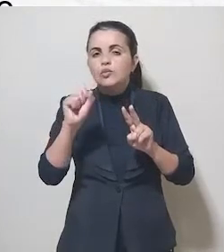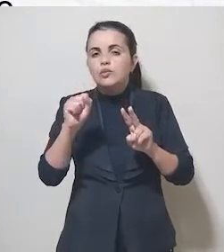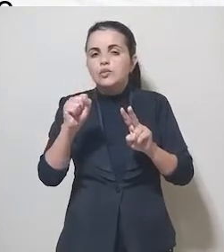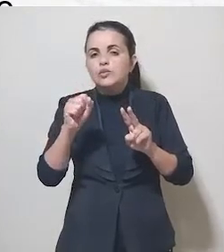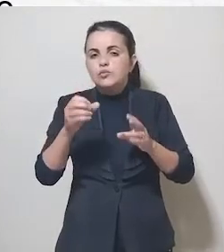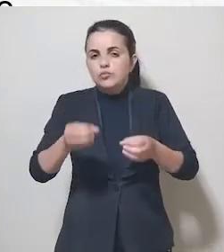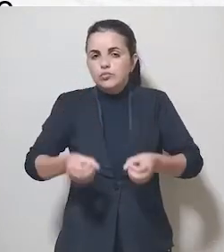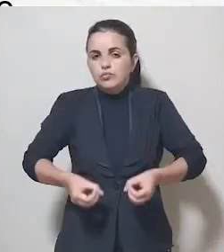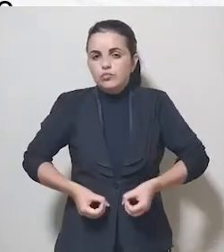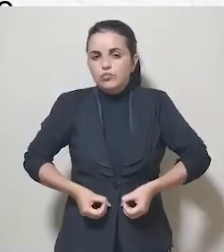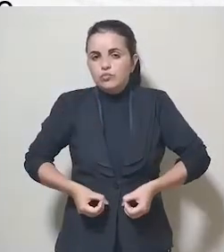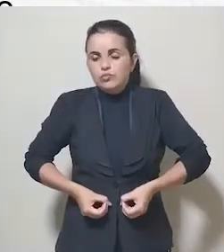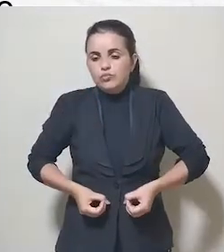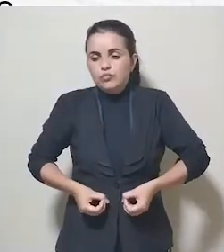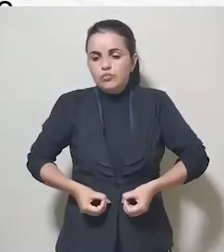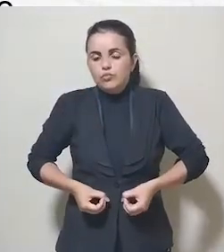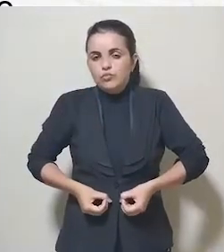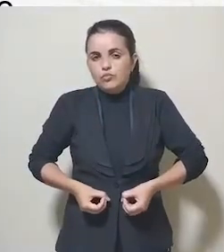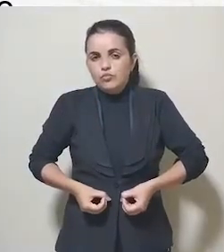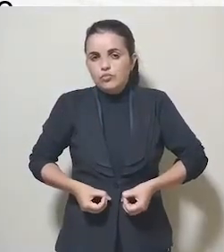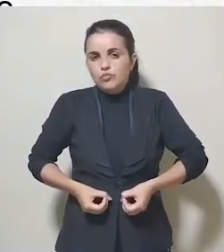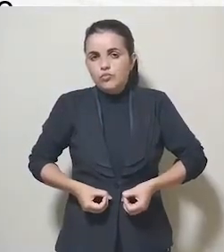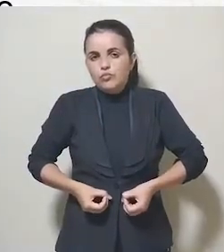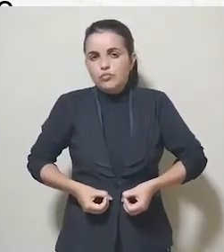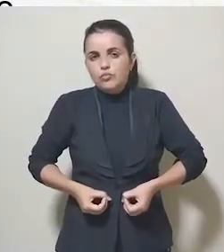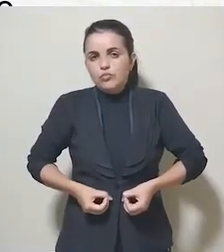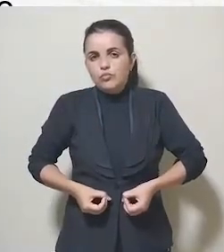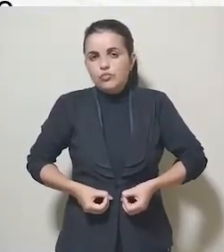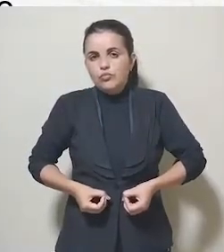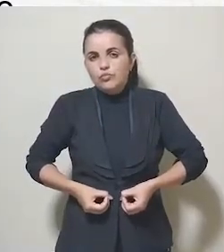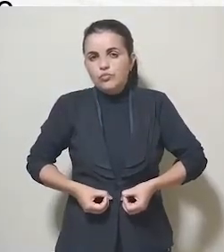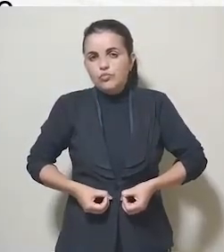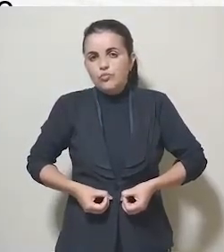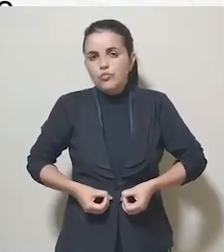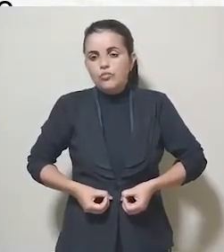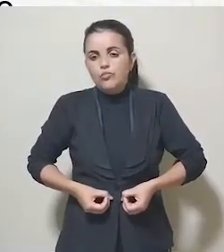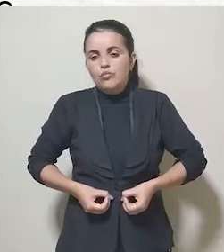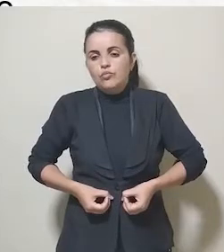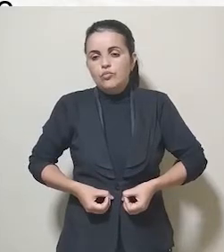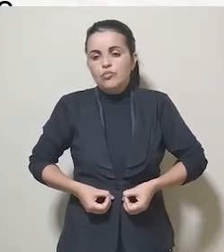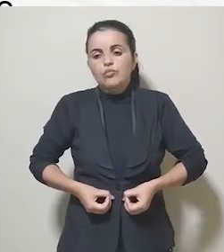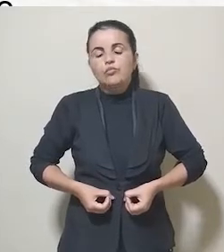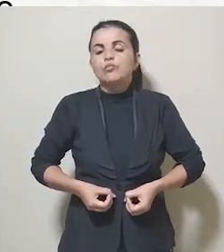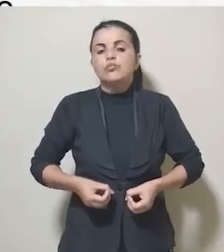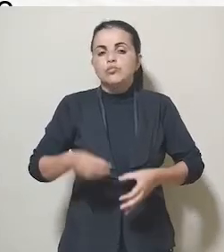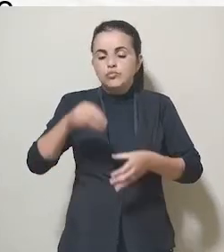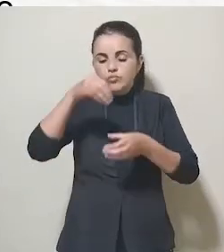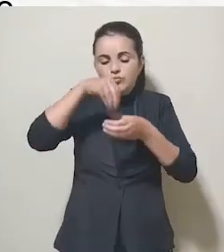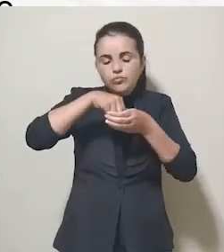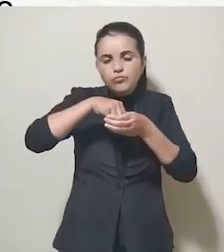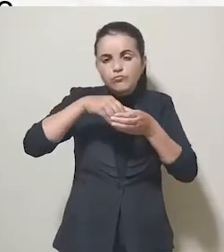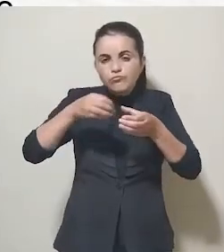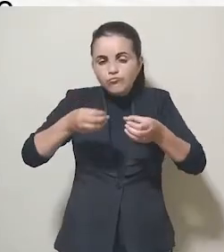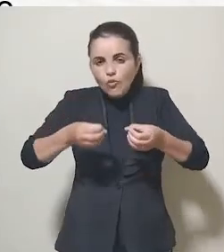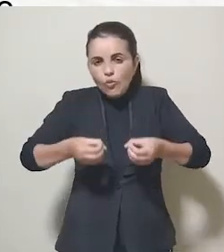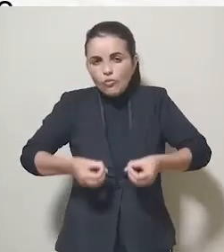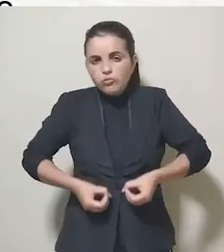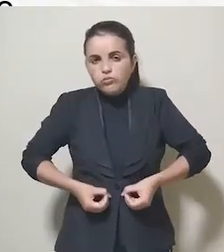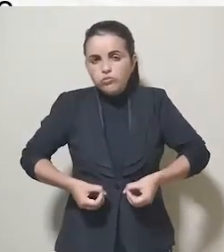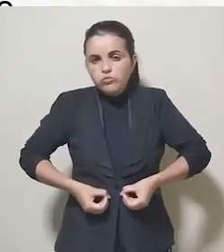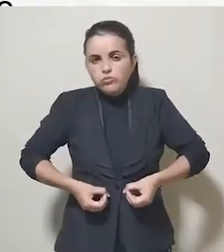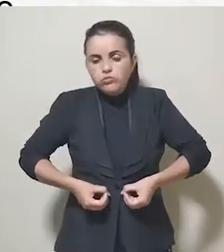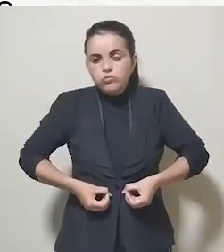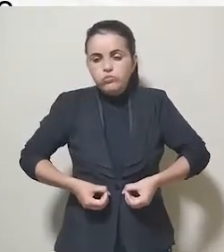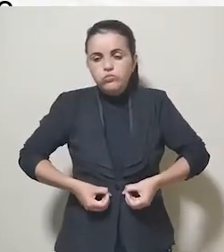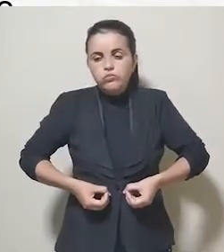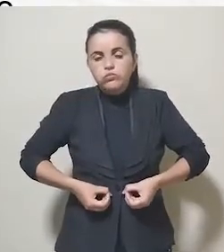que estão situadas na bolsa escrotal. Então, os testículos estão dentro do escroto, que é chamado de bolsa escrotal. Os testículos são